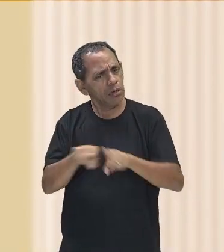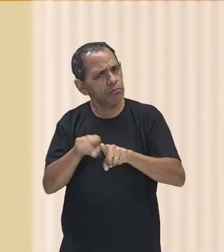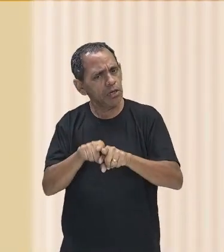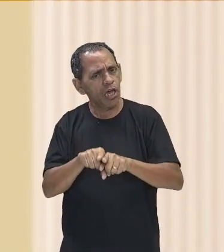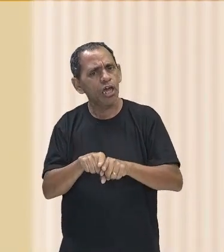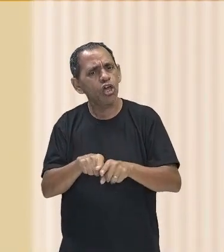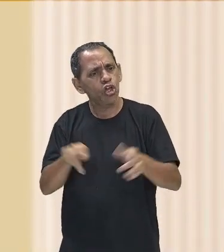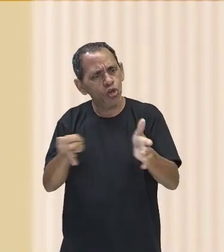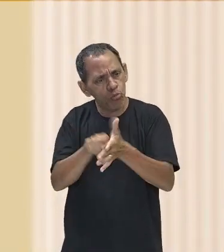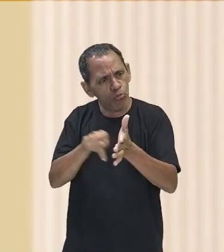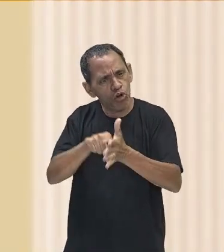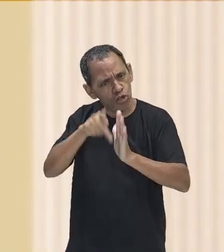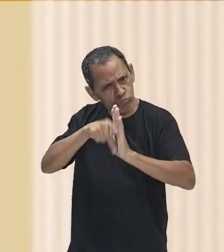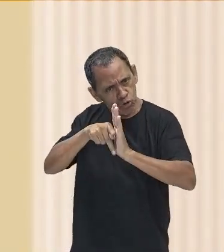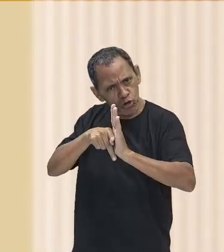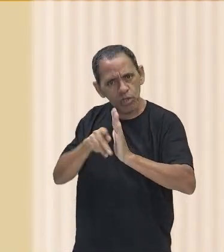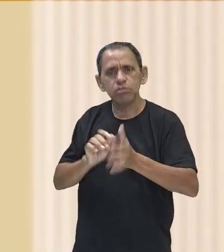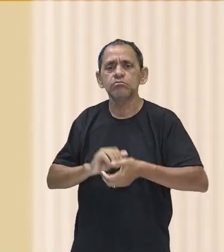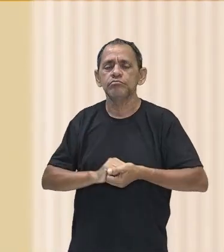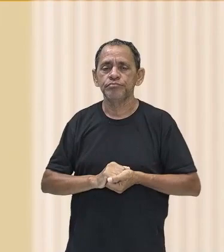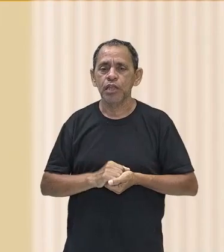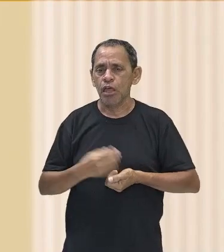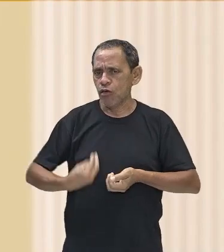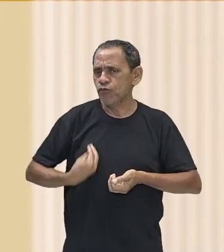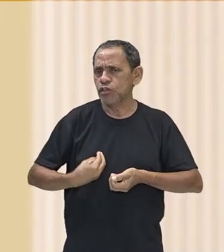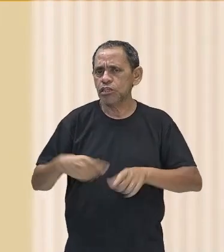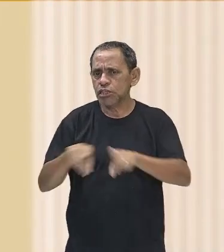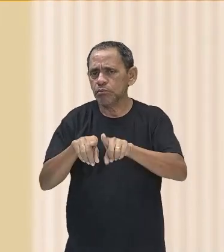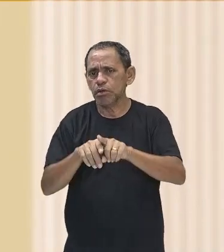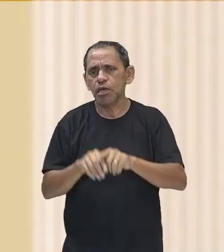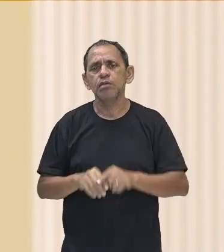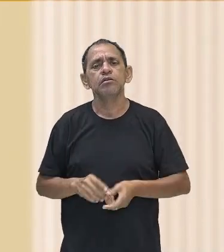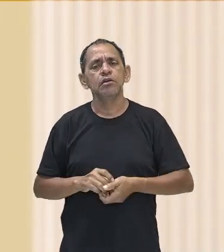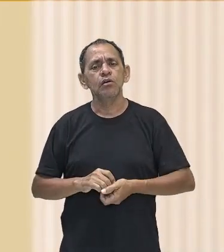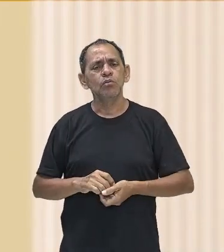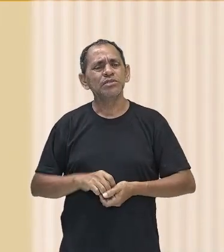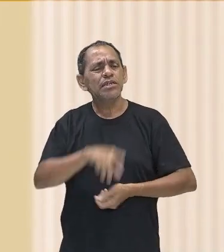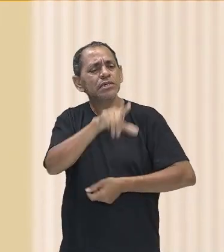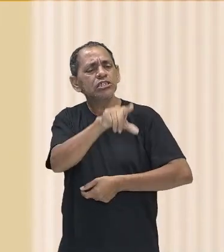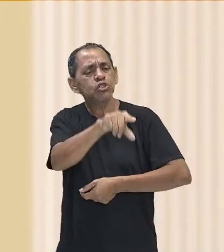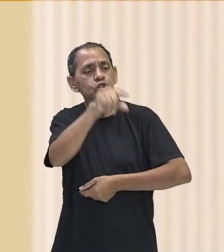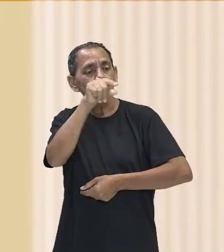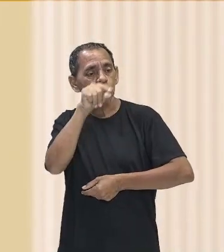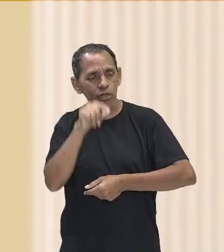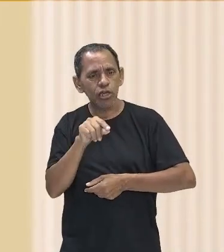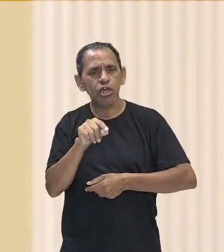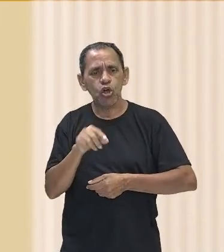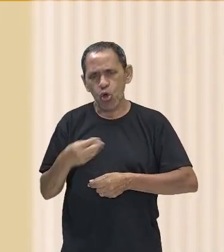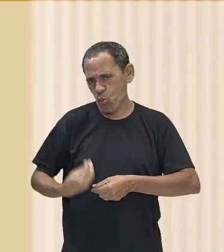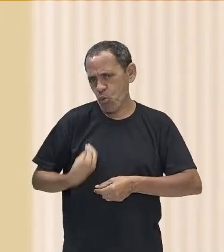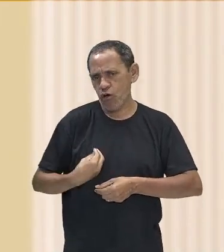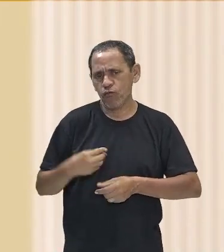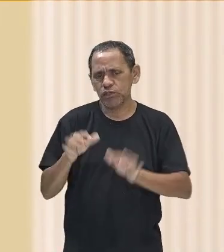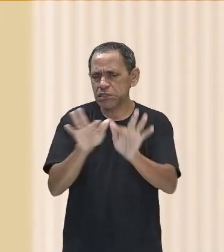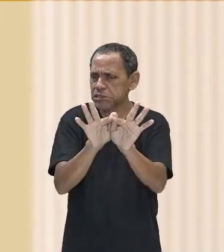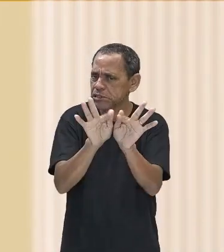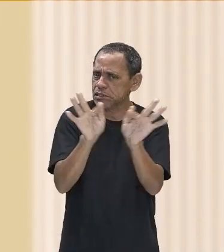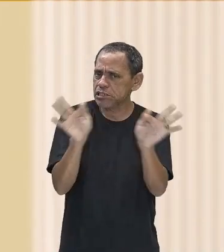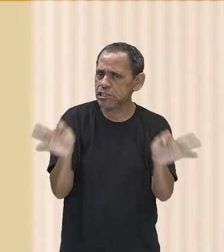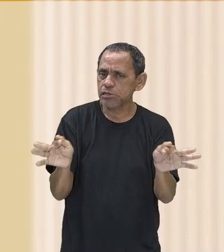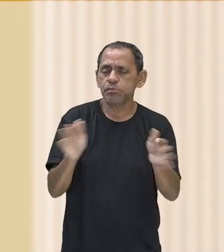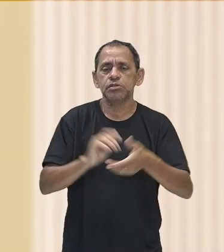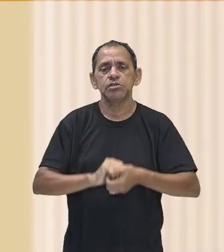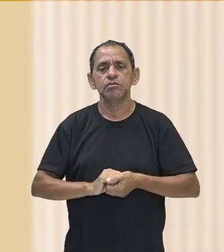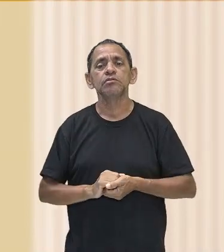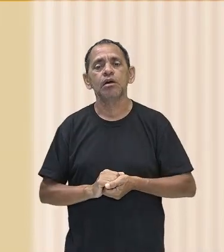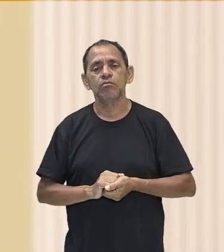Eu tô feliz com o que eu tenho, isso é propósito, você decidiu fazer essa escolha, foi a escolha que você fez, então o seu propósito